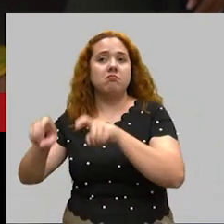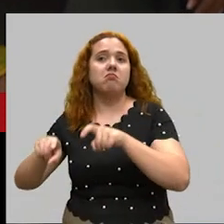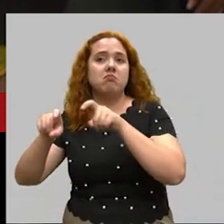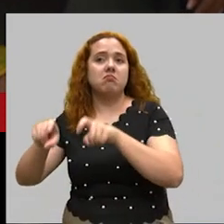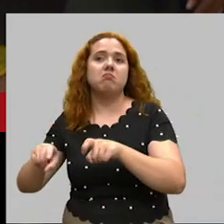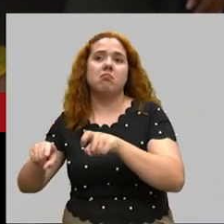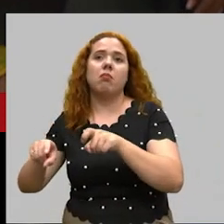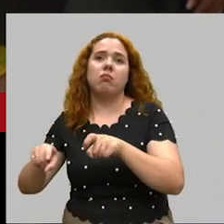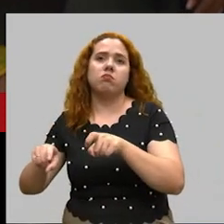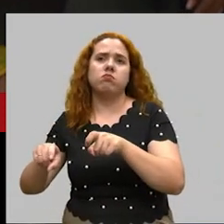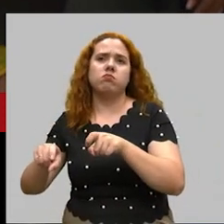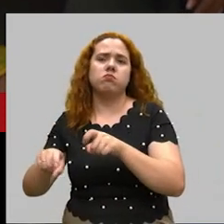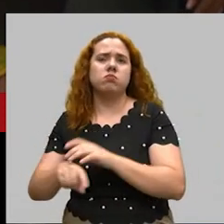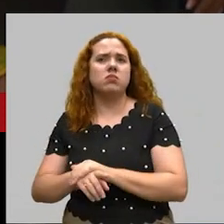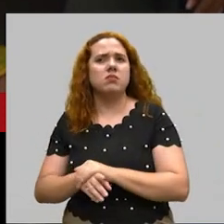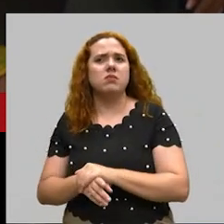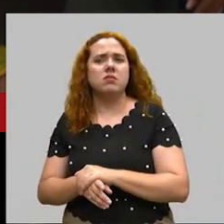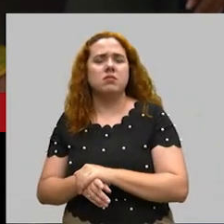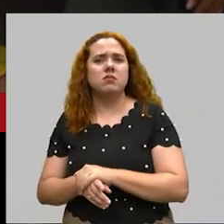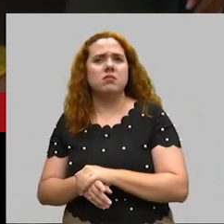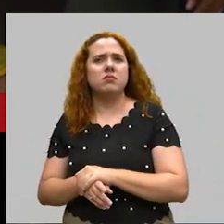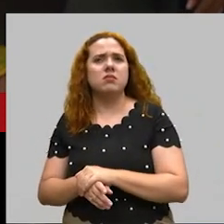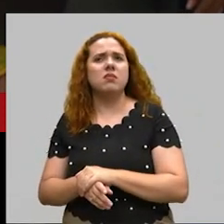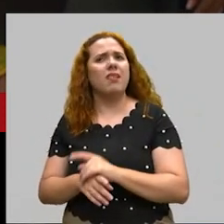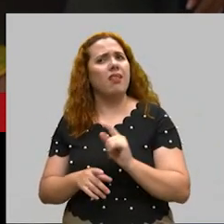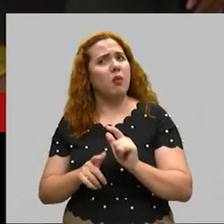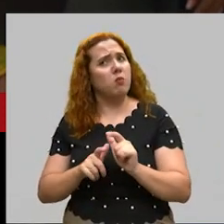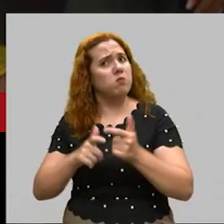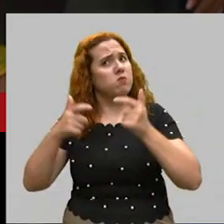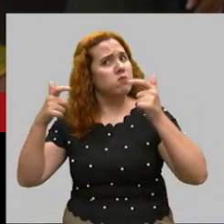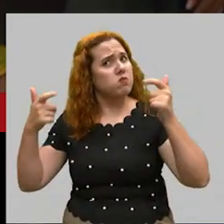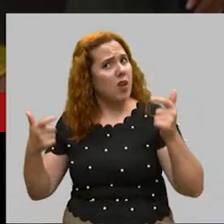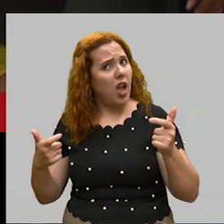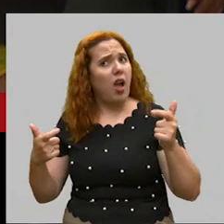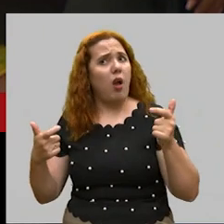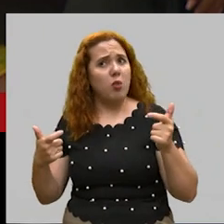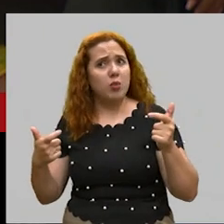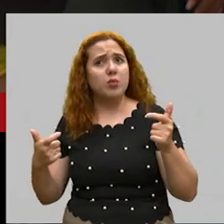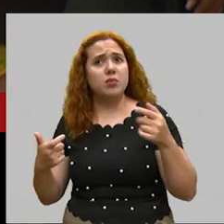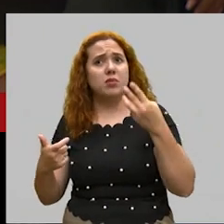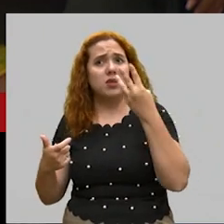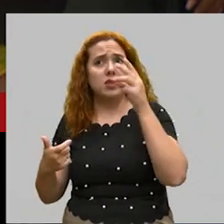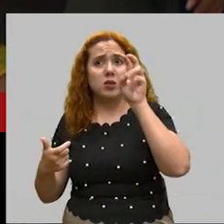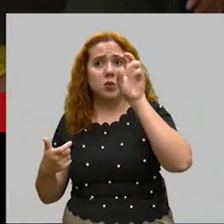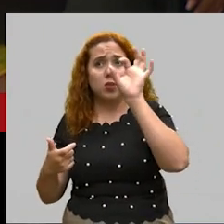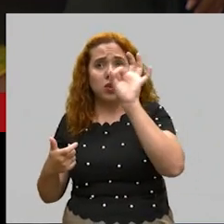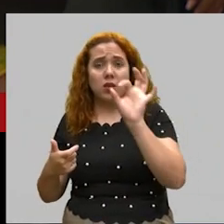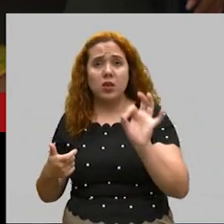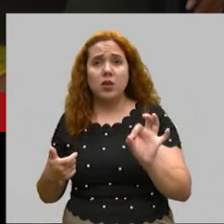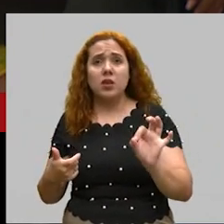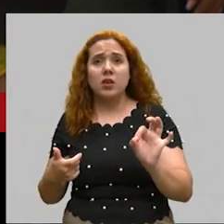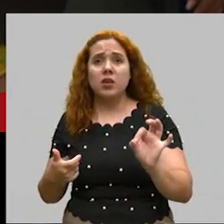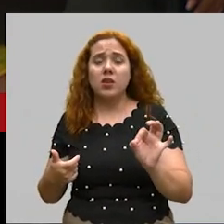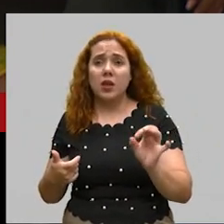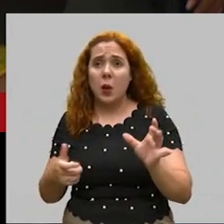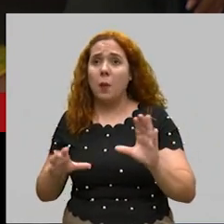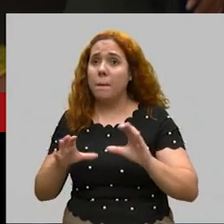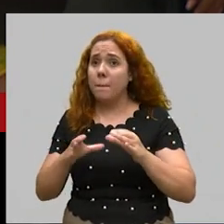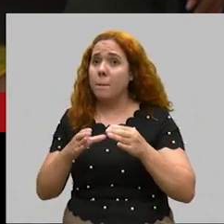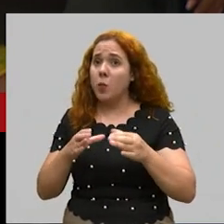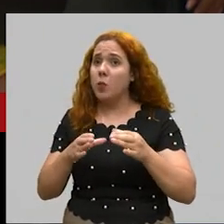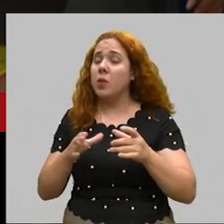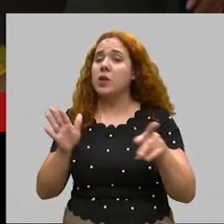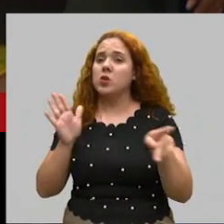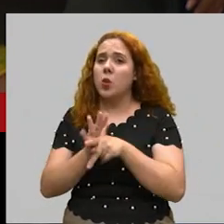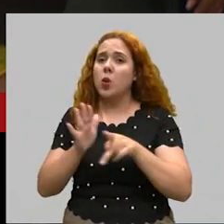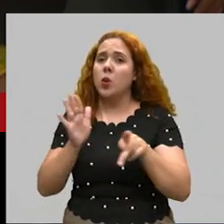campo então um percentual muito alto 35% então quer dizer que 35% da população de Minas